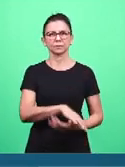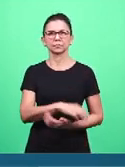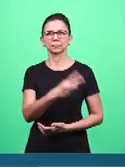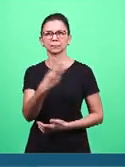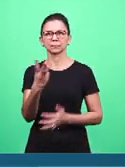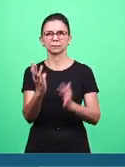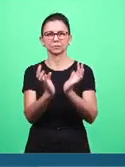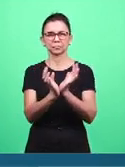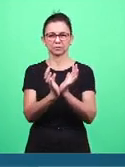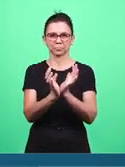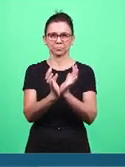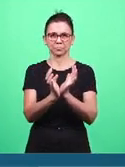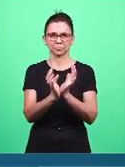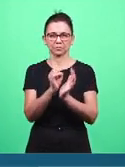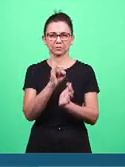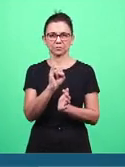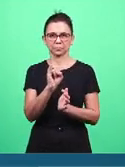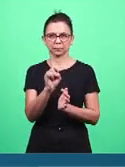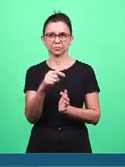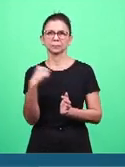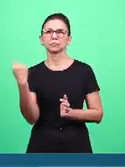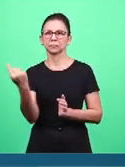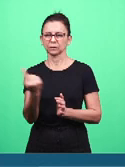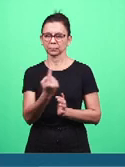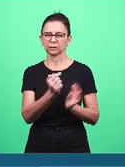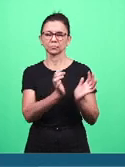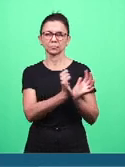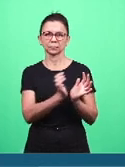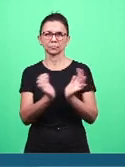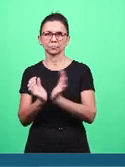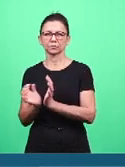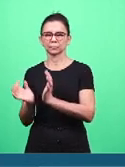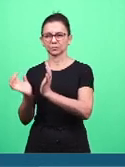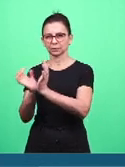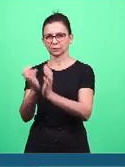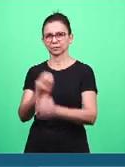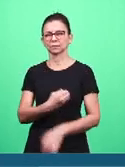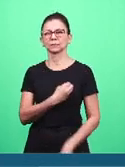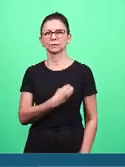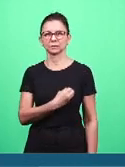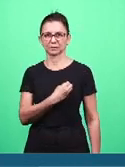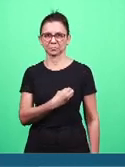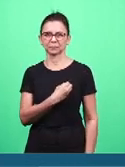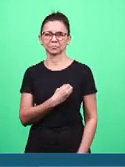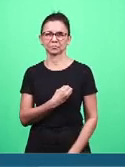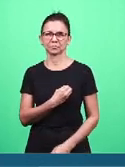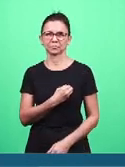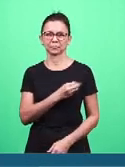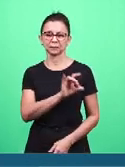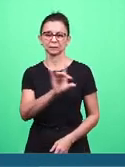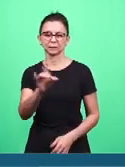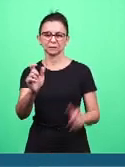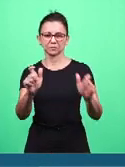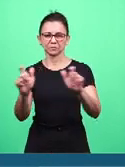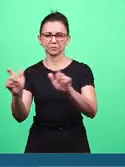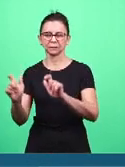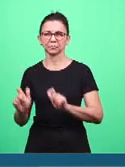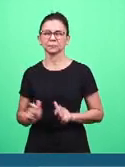Lendo o texto de Neemias, capítulo 13, versos 23 a 25,